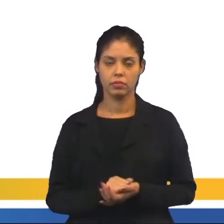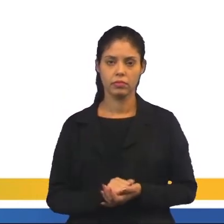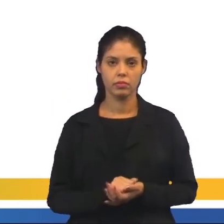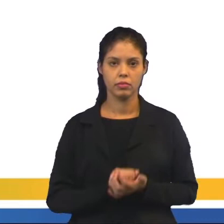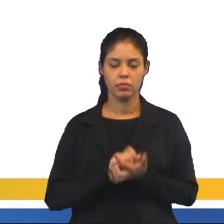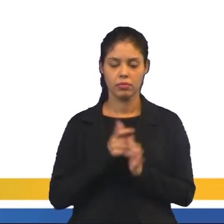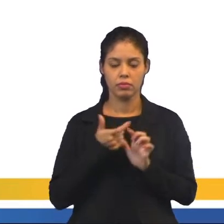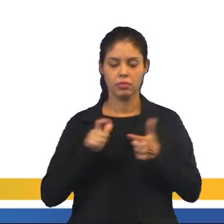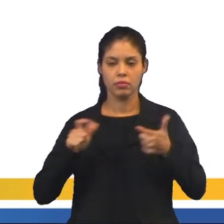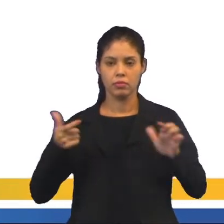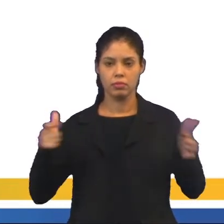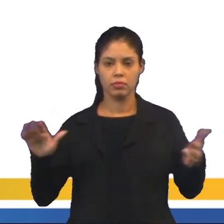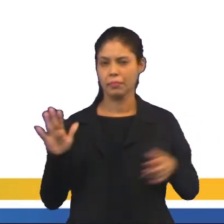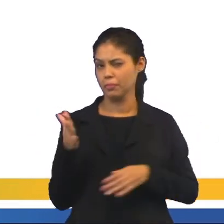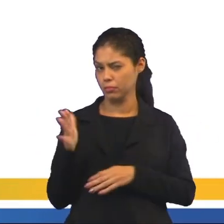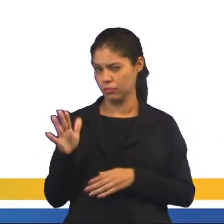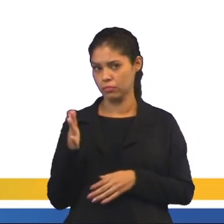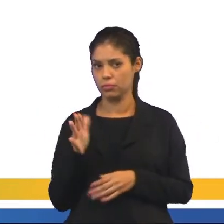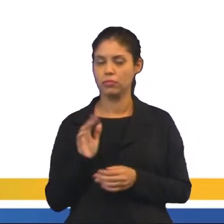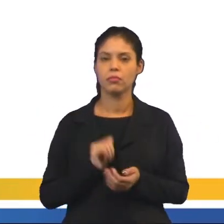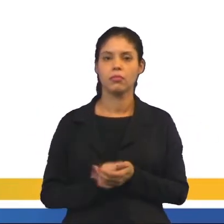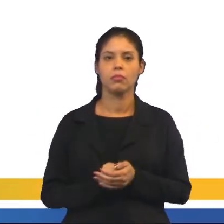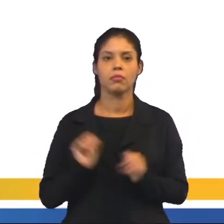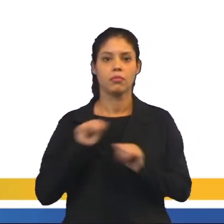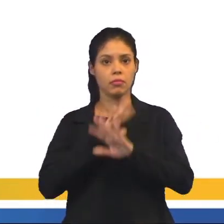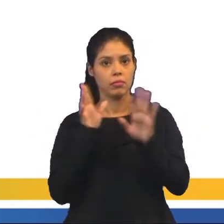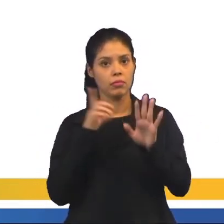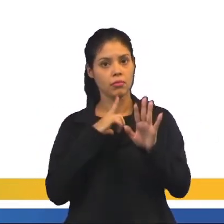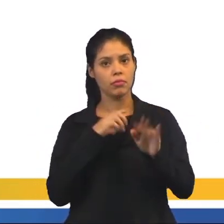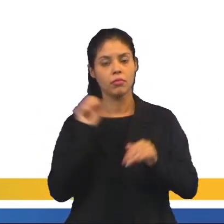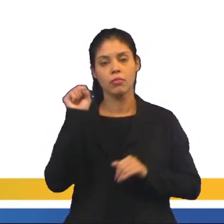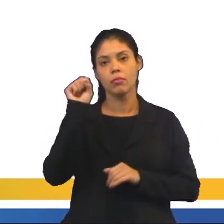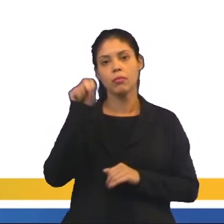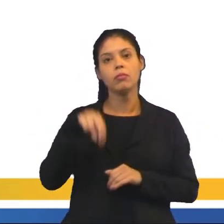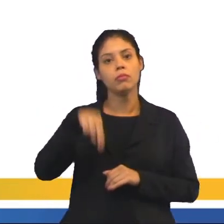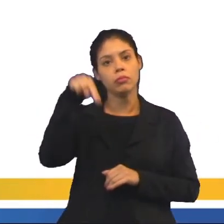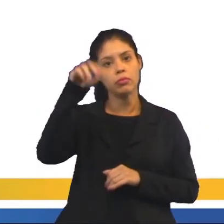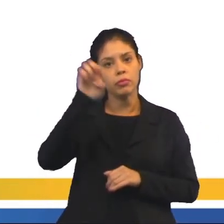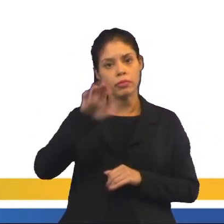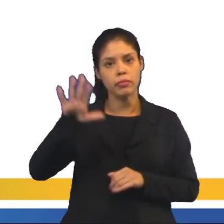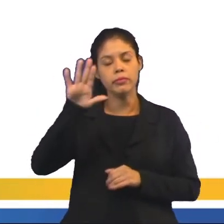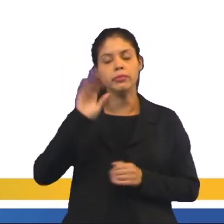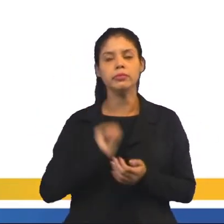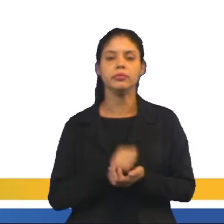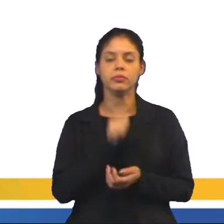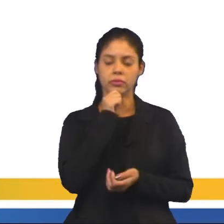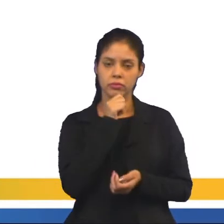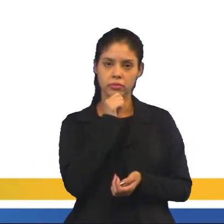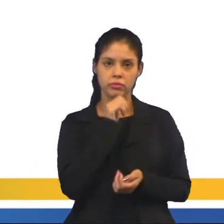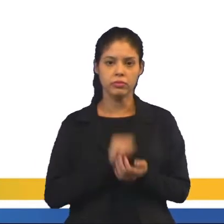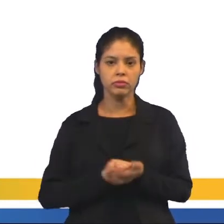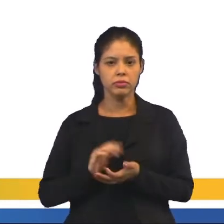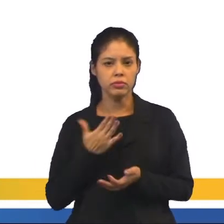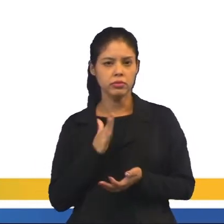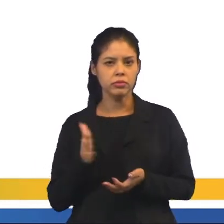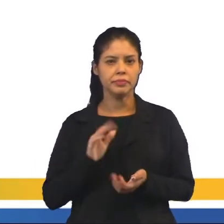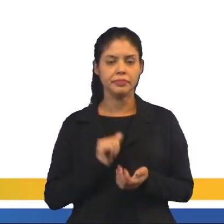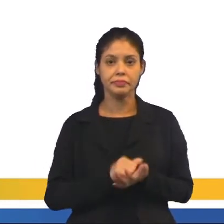o crescimento médio. É claro que existem países ao norte da Europa que esse crescimento está em mais